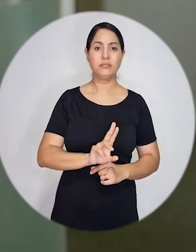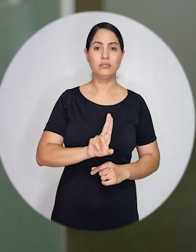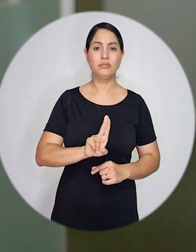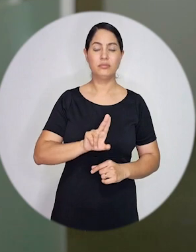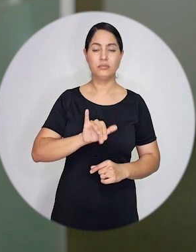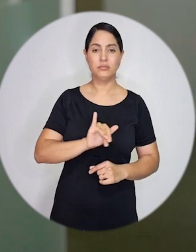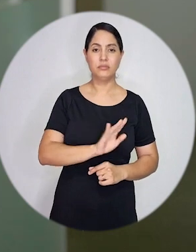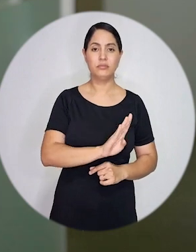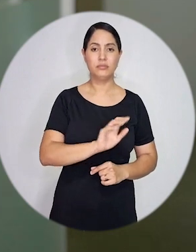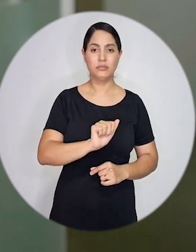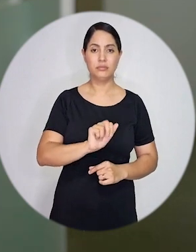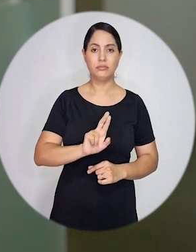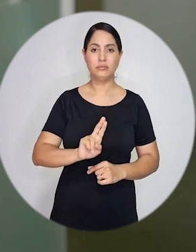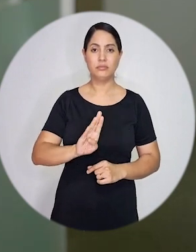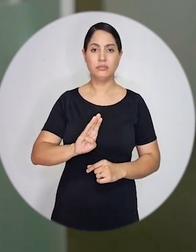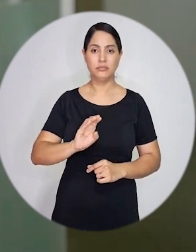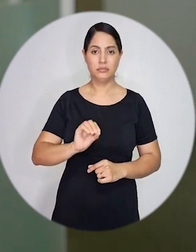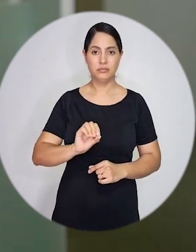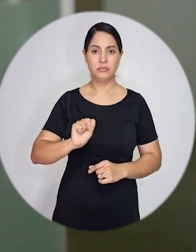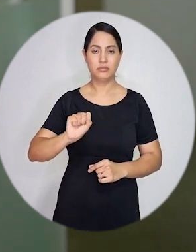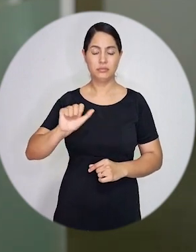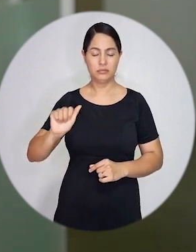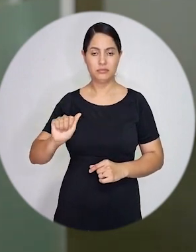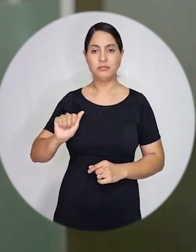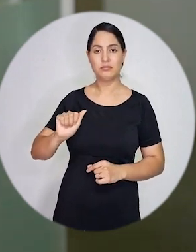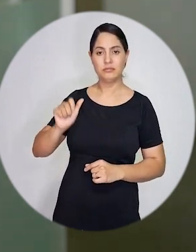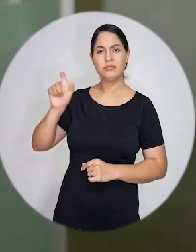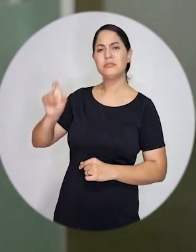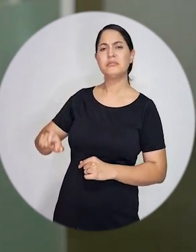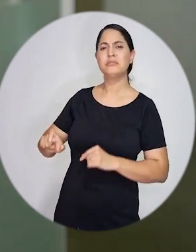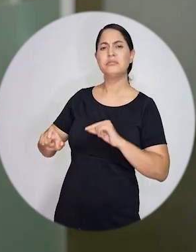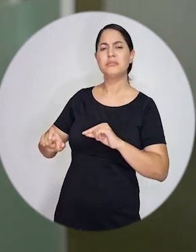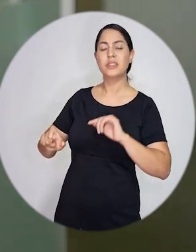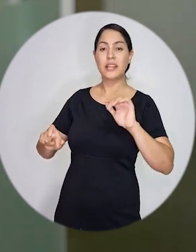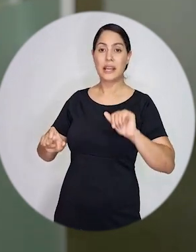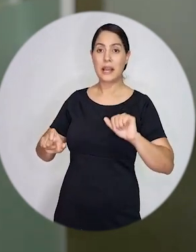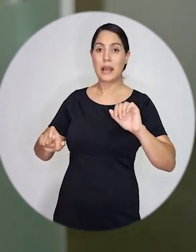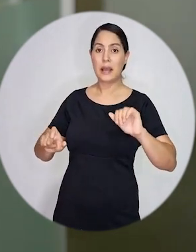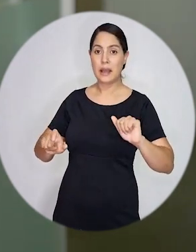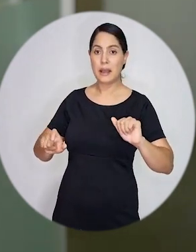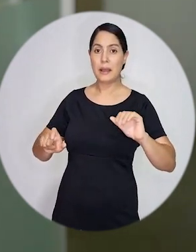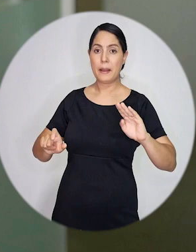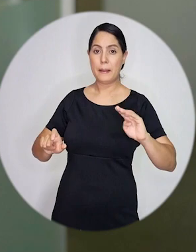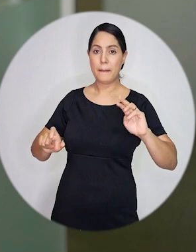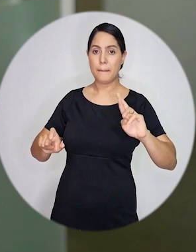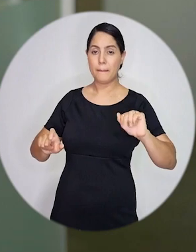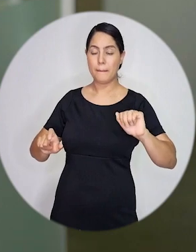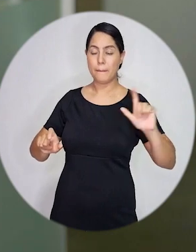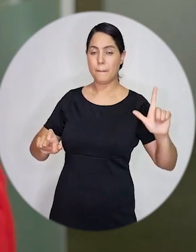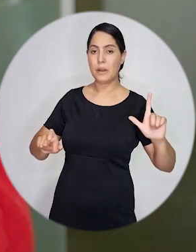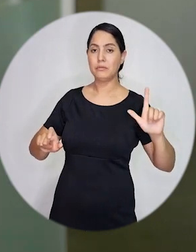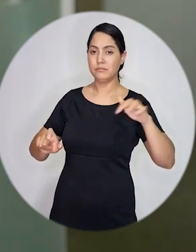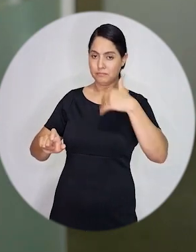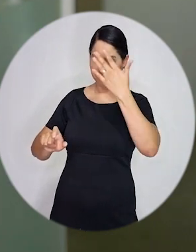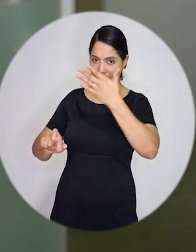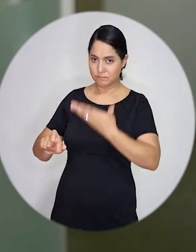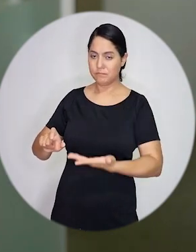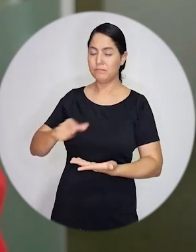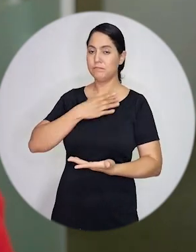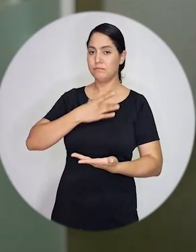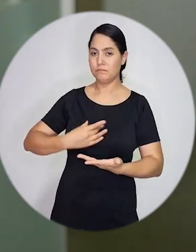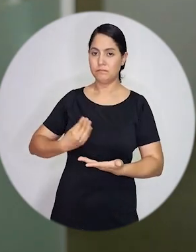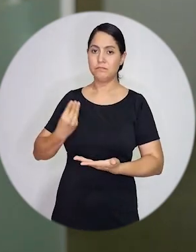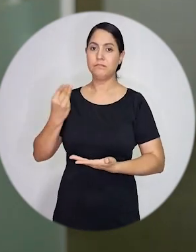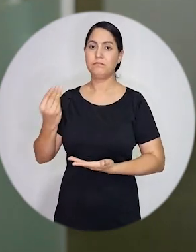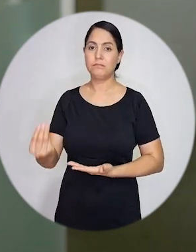deputado constituinte, Bernardo Cabral. Ele foi relator geral da Assembleia Constituinte, tendo sugerido na carta